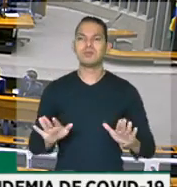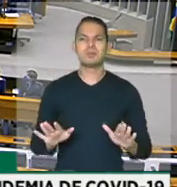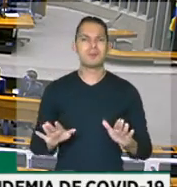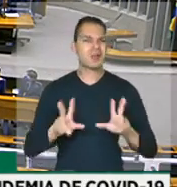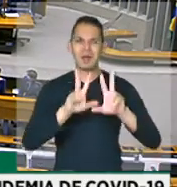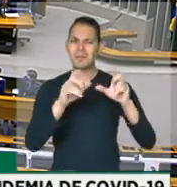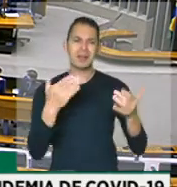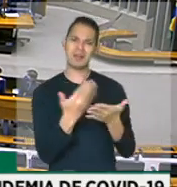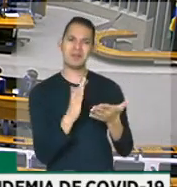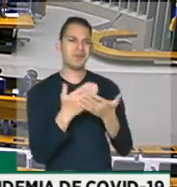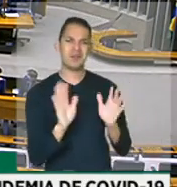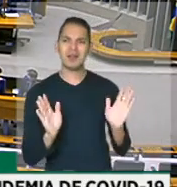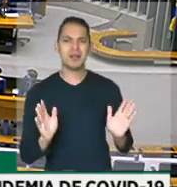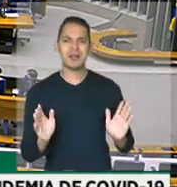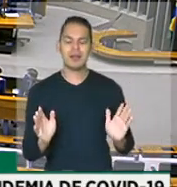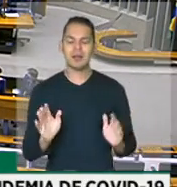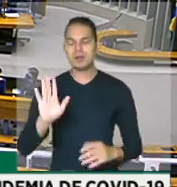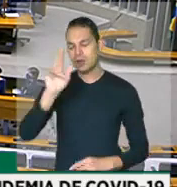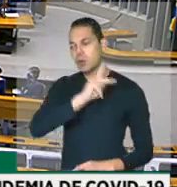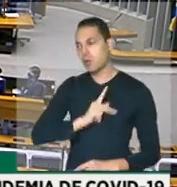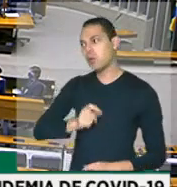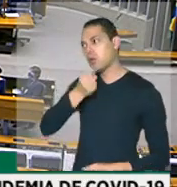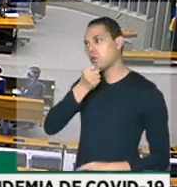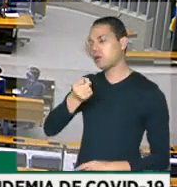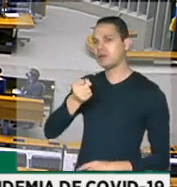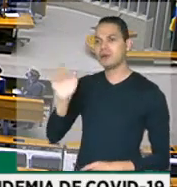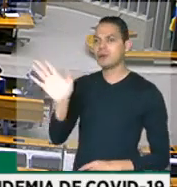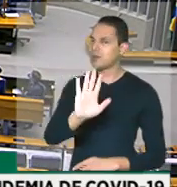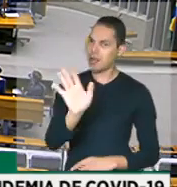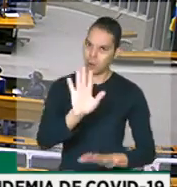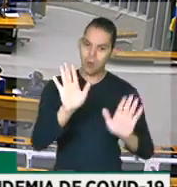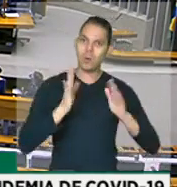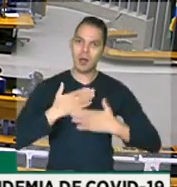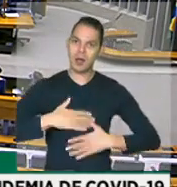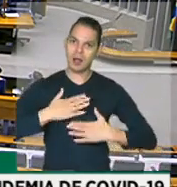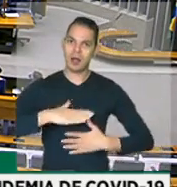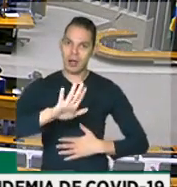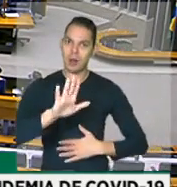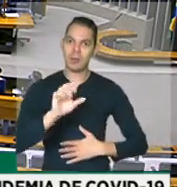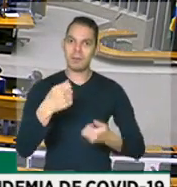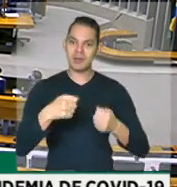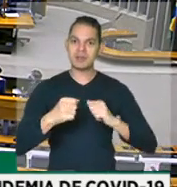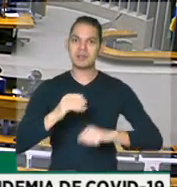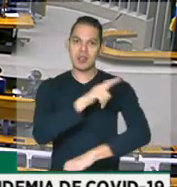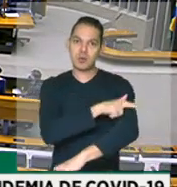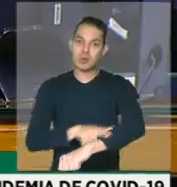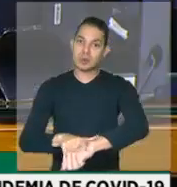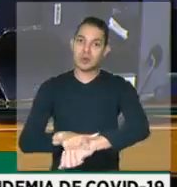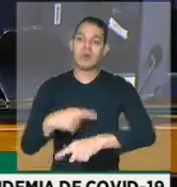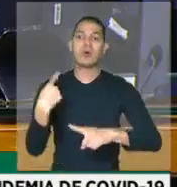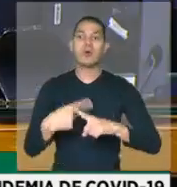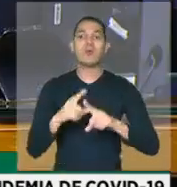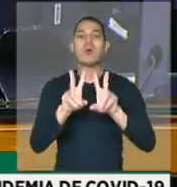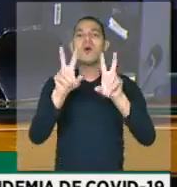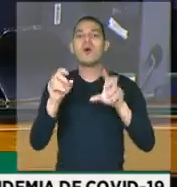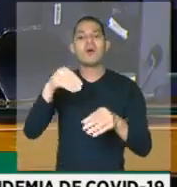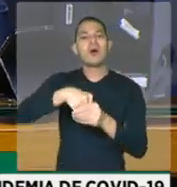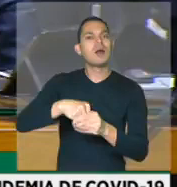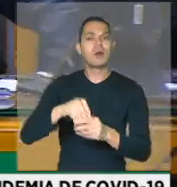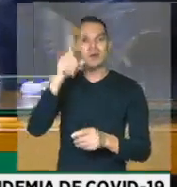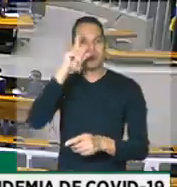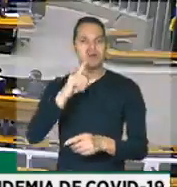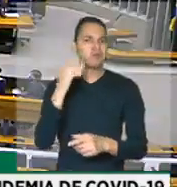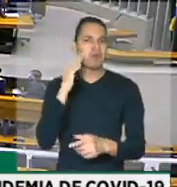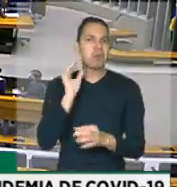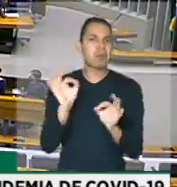tem nada a ver com a matéria. Me dá a palavra, por favor, senhor presidente, pela ordem. Não, não, não dou a palavra assim, não. Eu dou a palavra, se te de direito. Por que está isso aqui na matéria? Eu também não entendi.